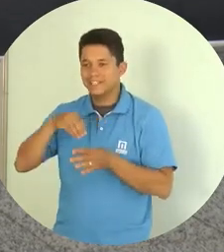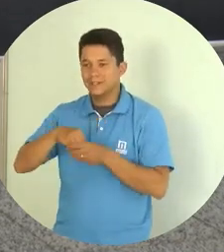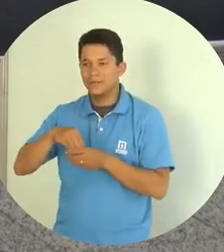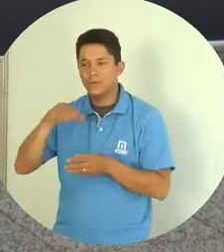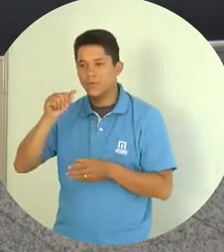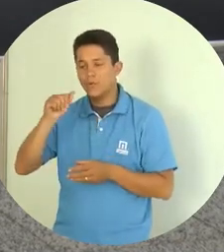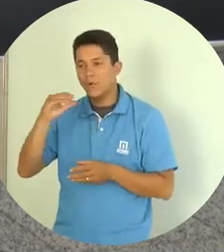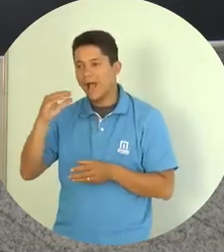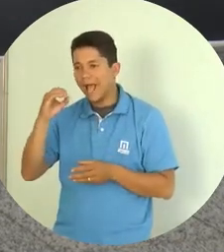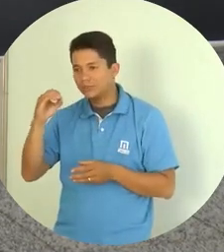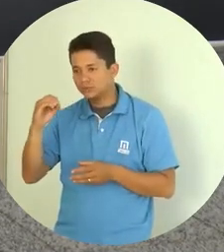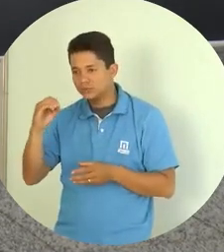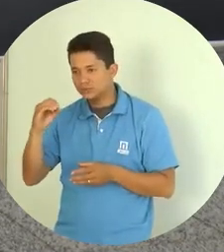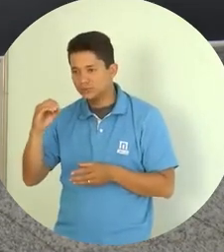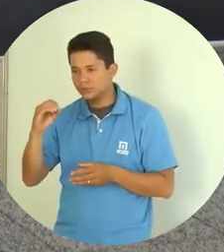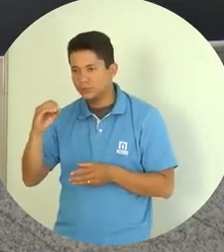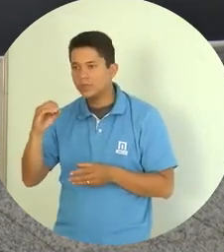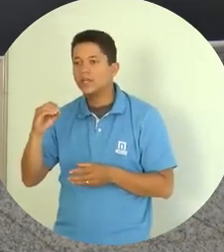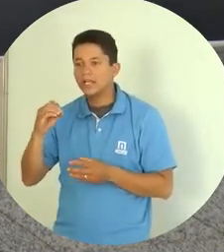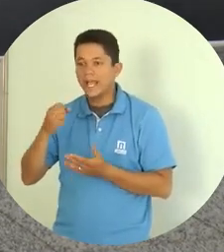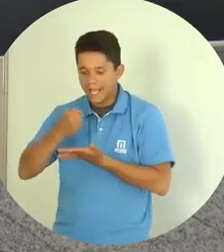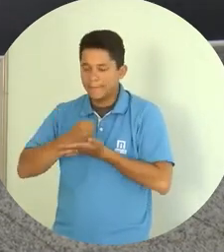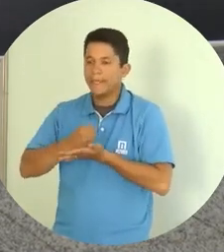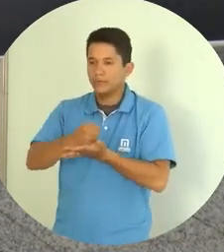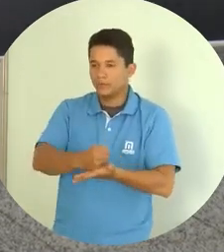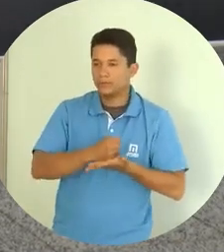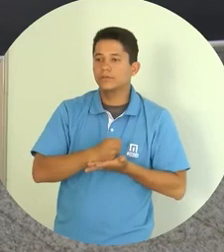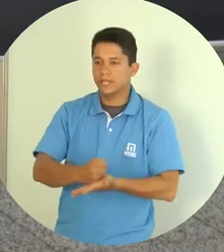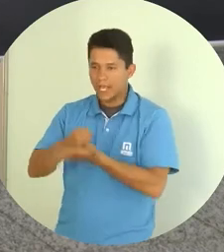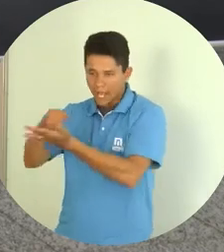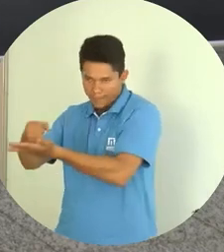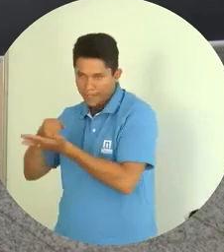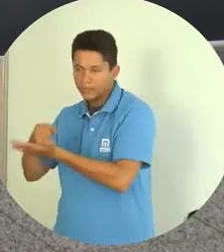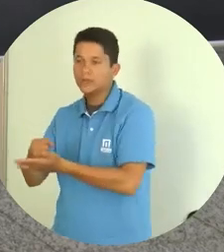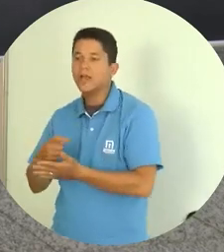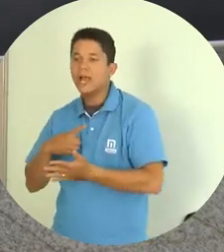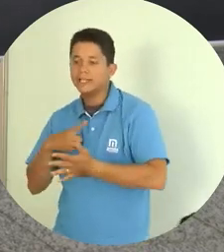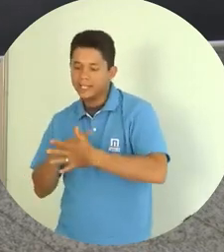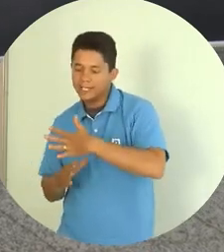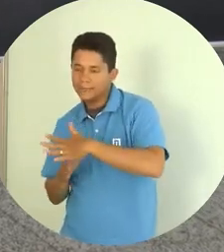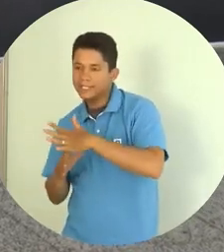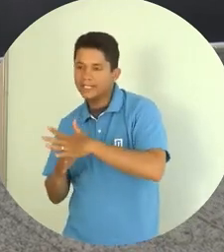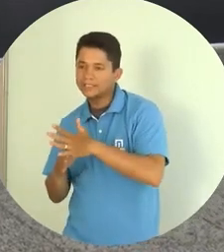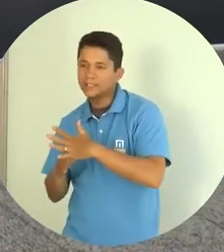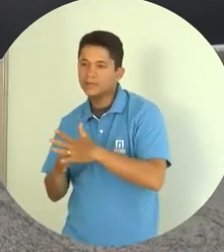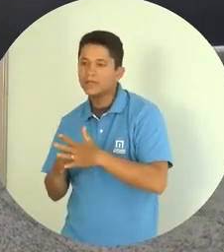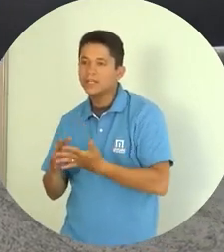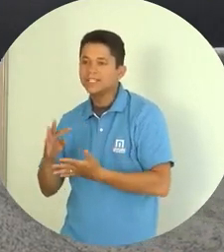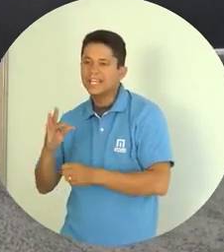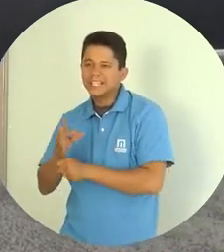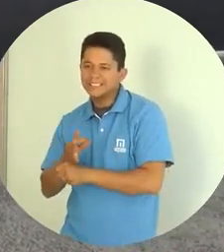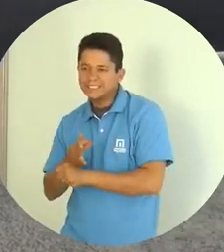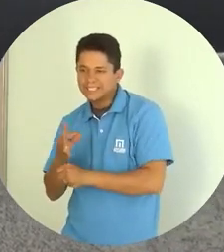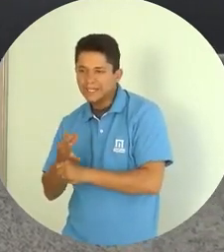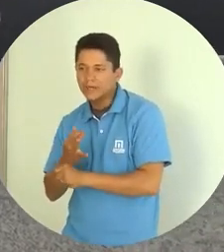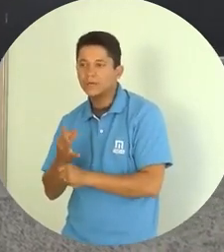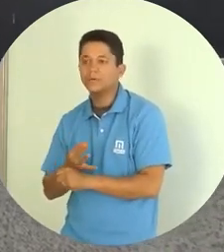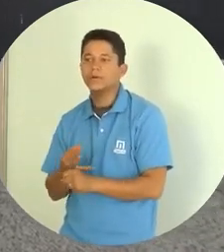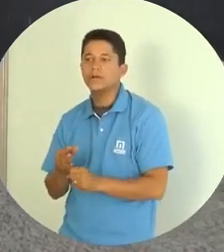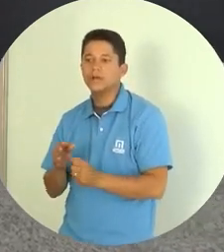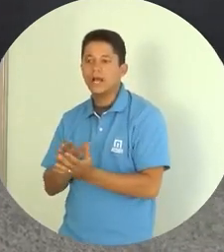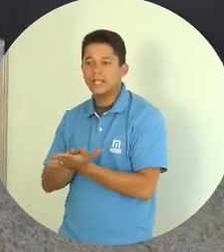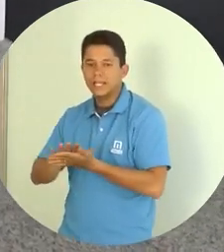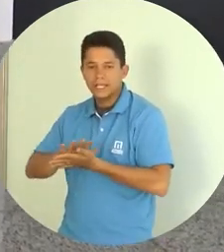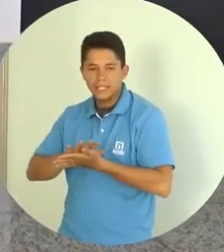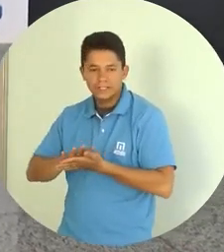esse aço até o seu escoamento, existe uma limitação da tensão que a gente trabalha, até por questão de fissuração, aderência,